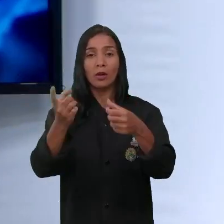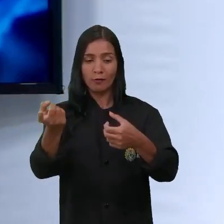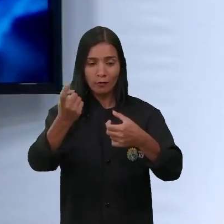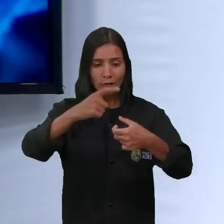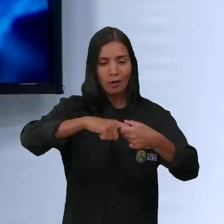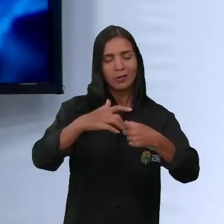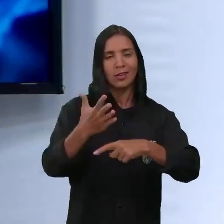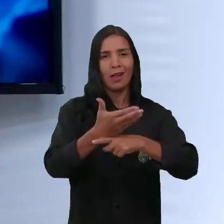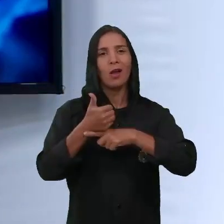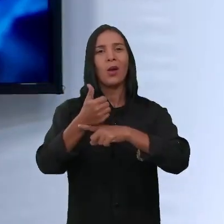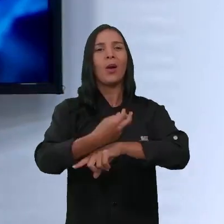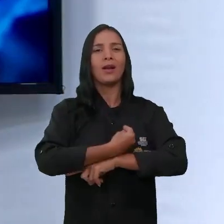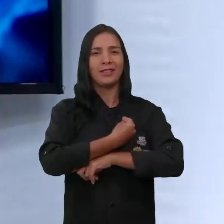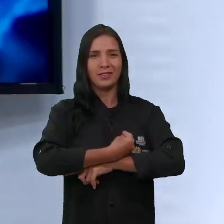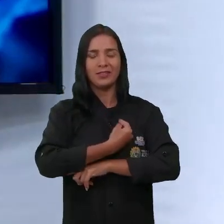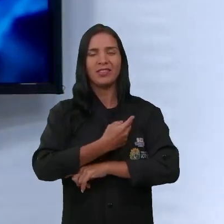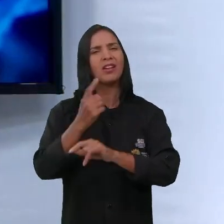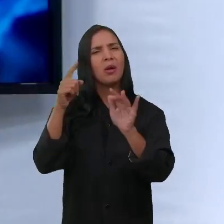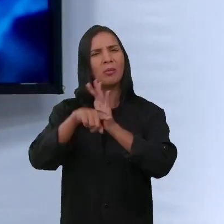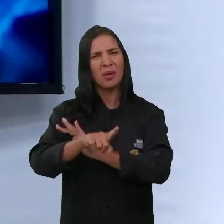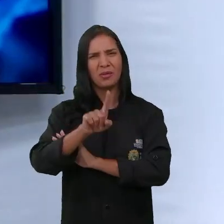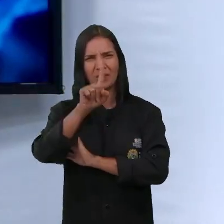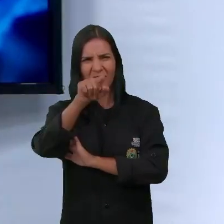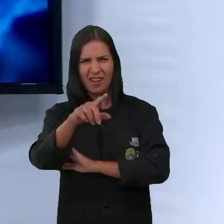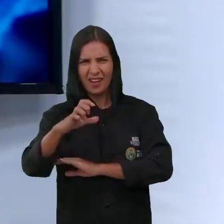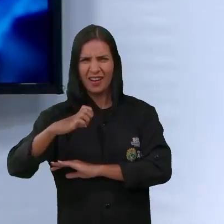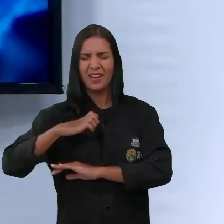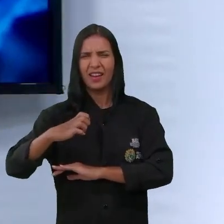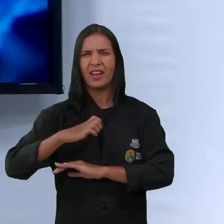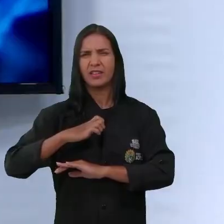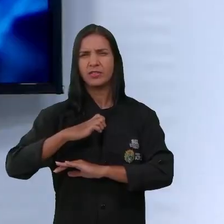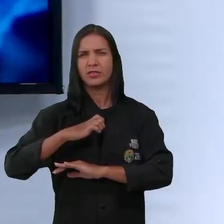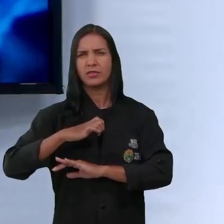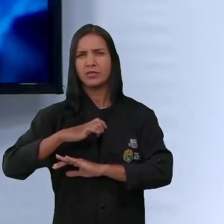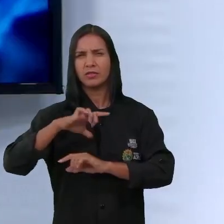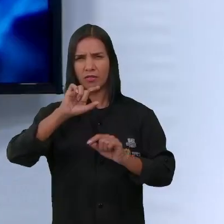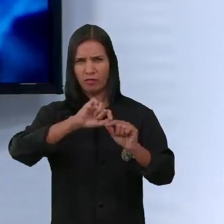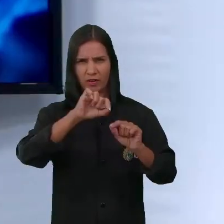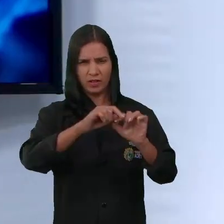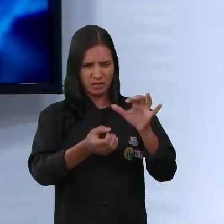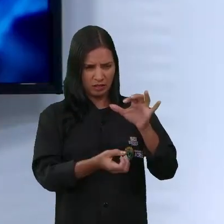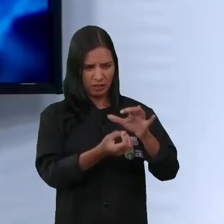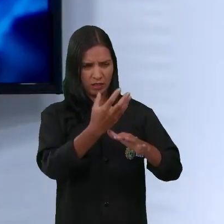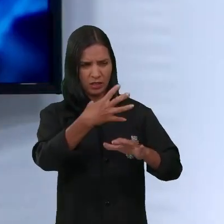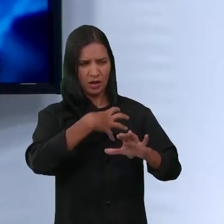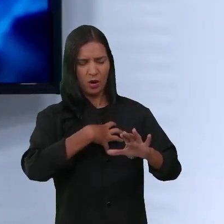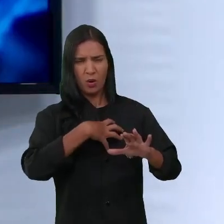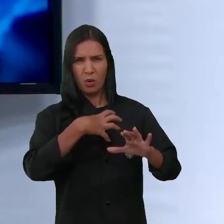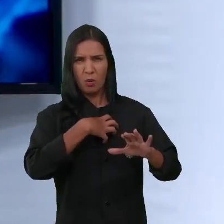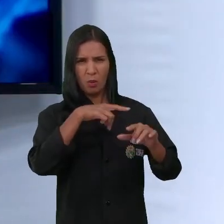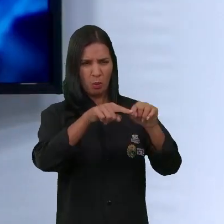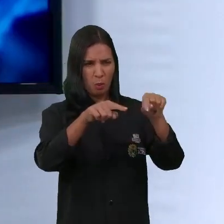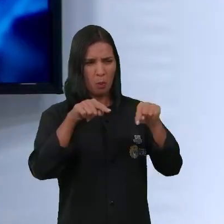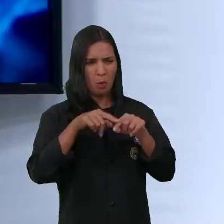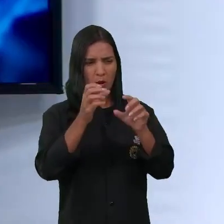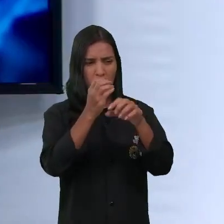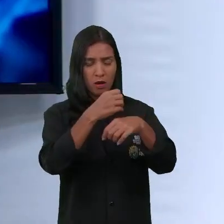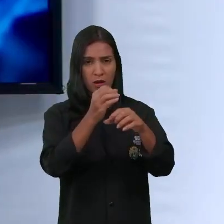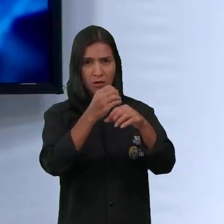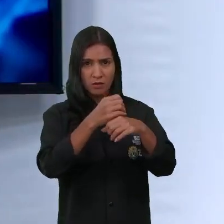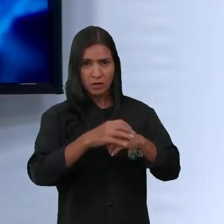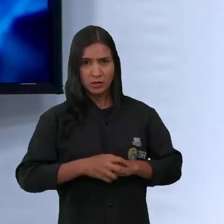qualidade. Seria ético reproduzir isso? O mundo já vivenciou a experiência